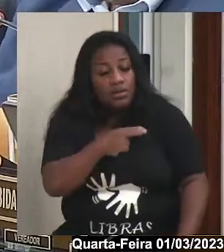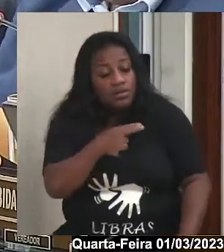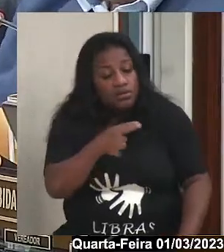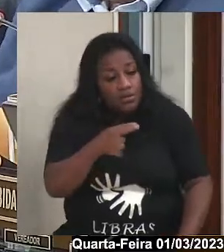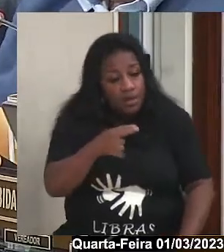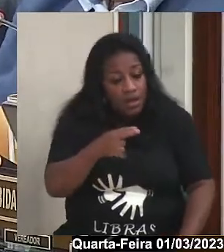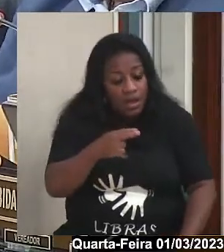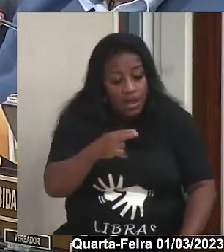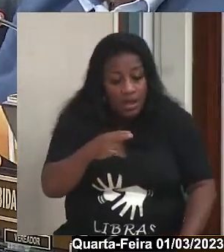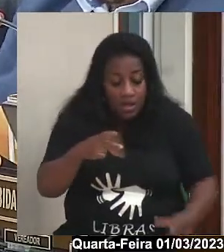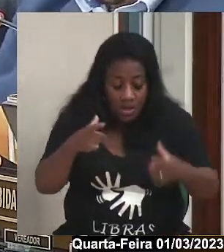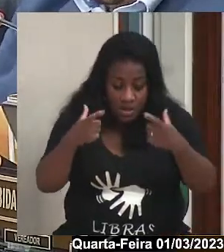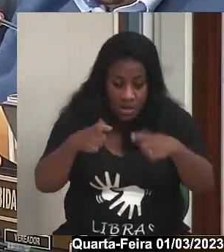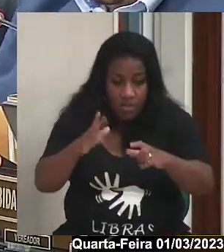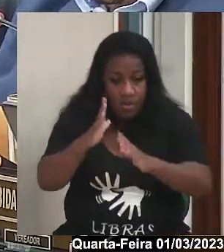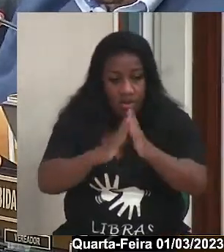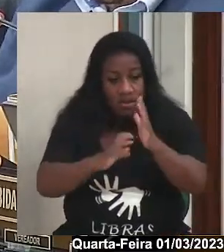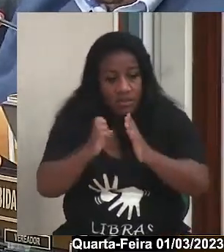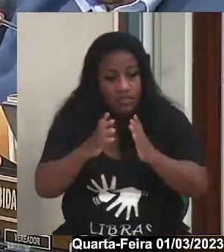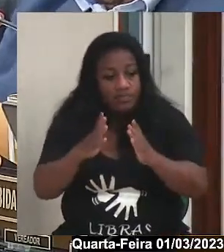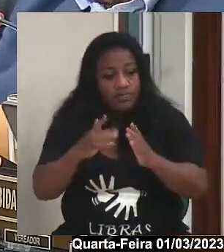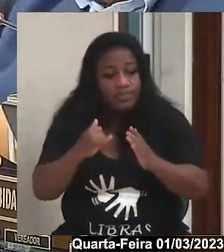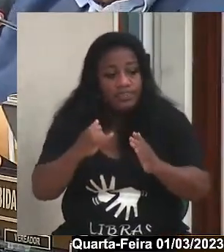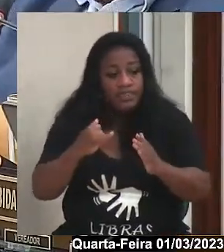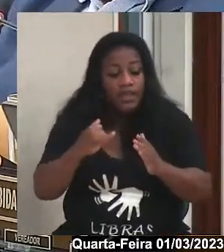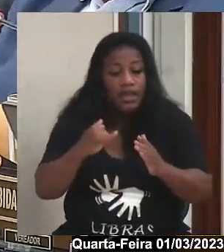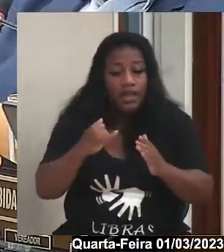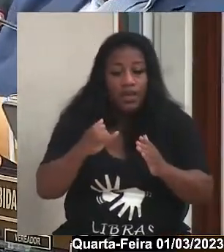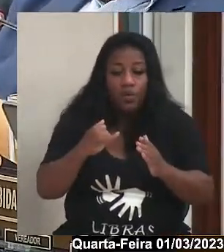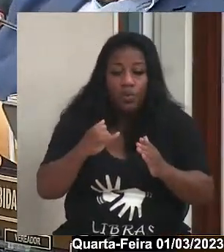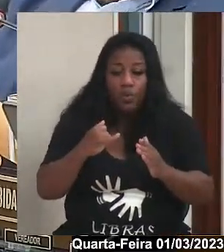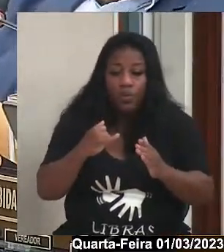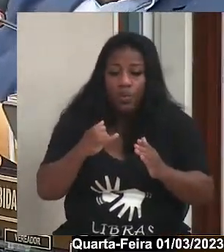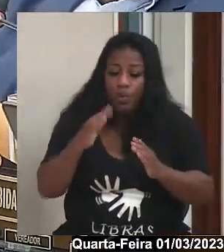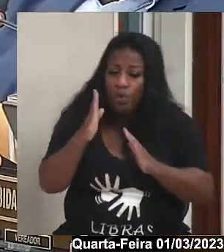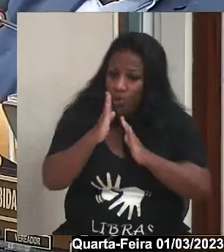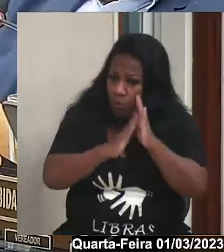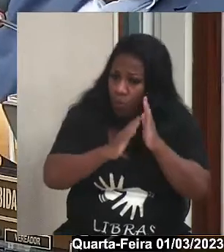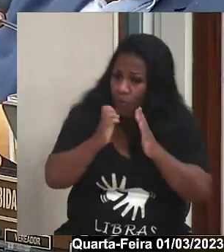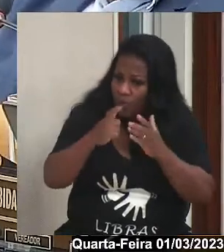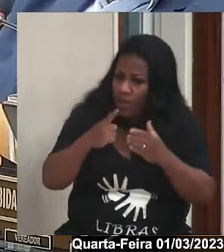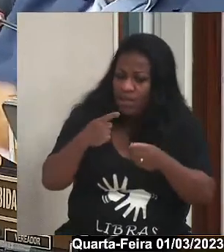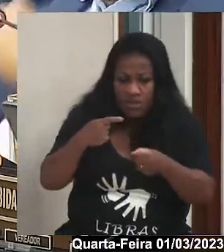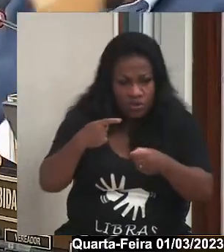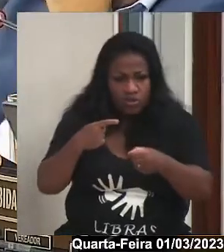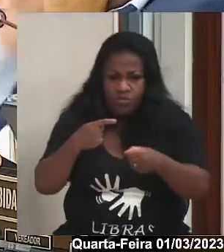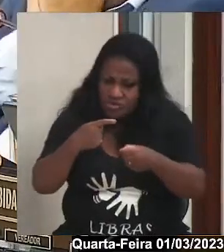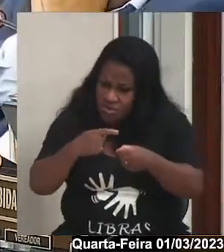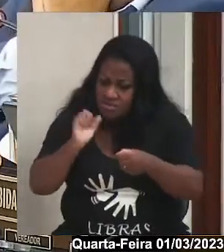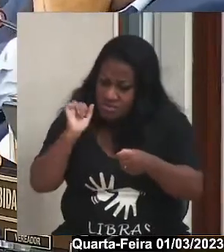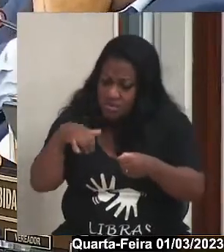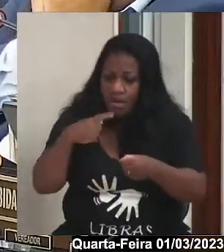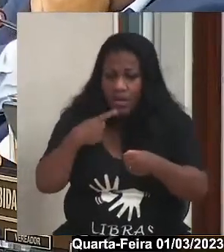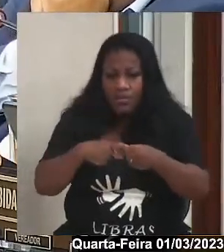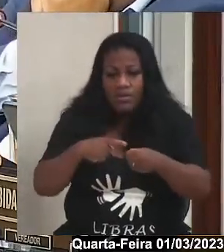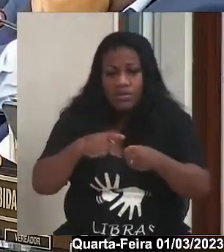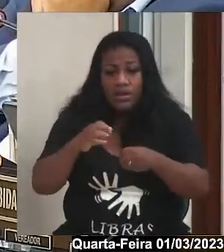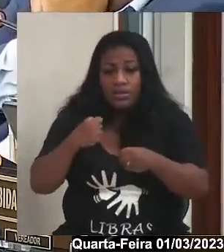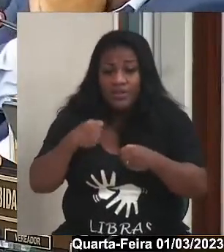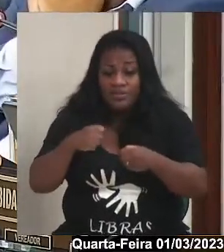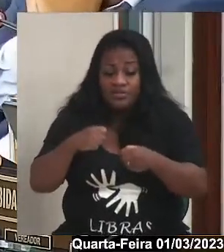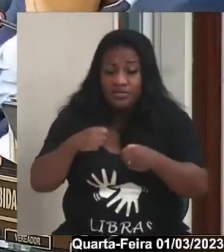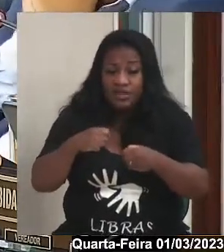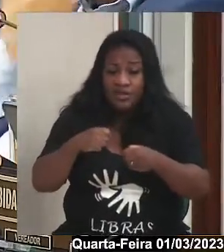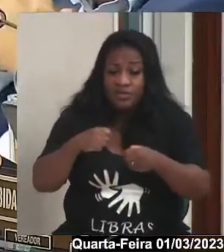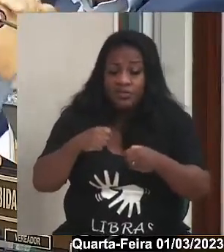sofremos muito, dependemos muito desse tipo de condução. E é um município grande, onde a gente precisa ter várias linhas, né, ter